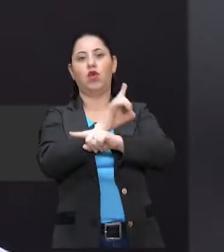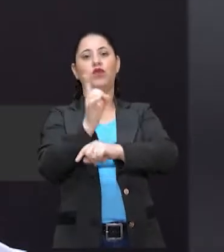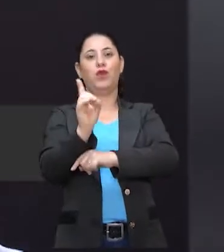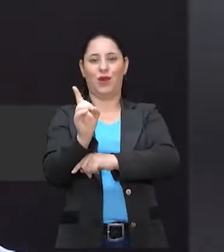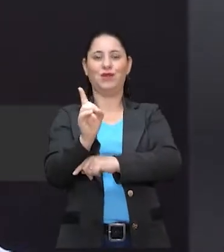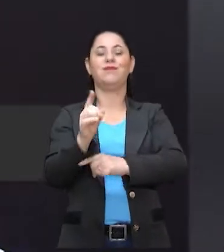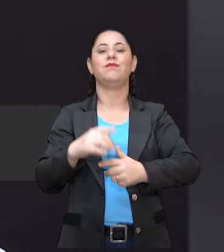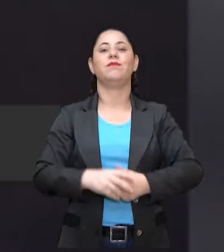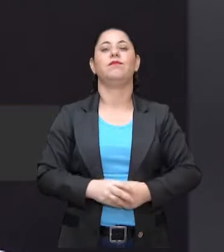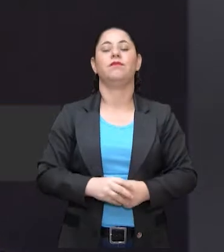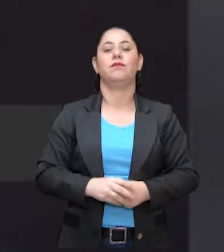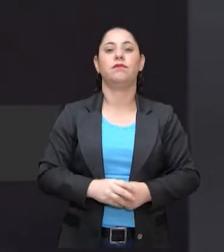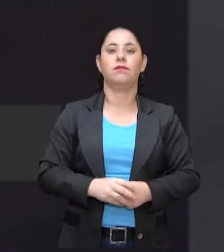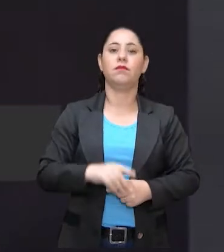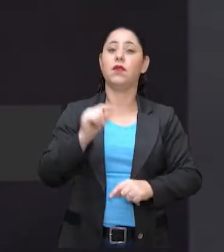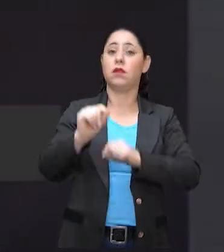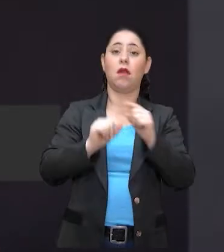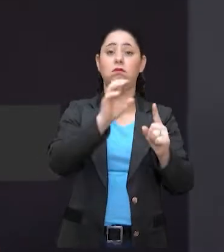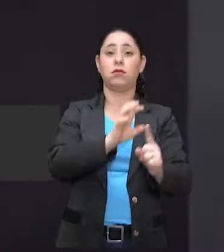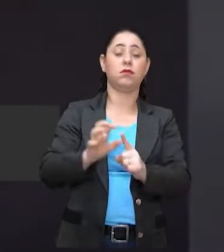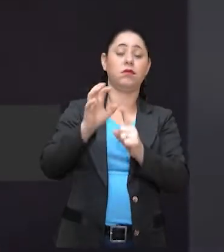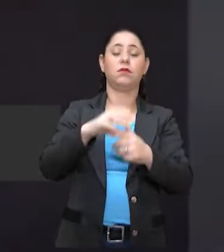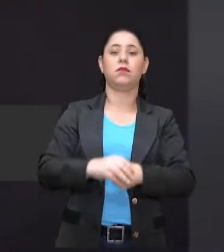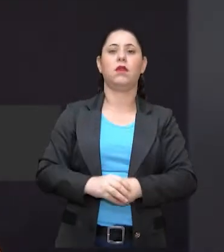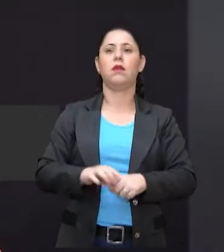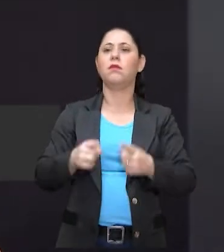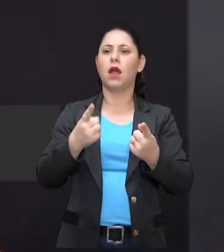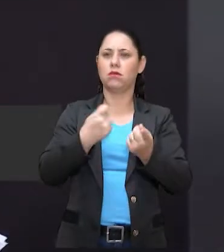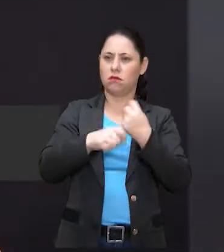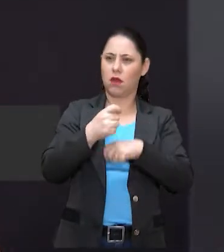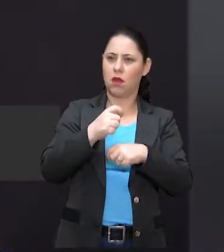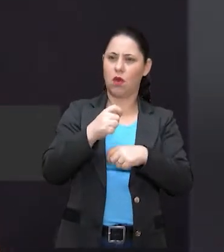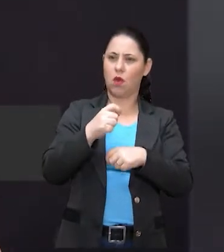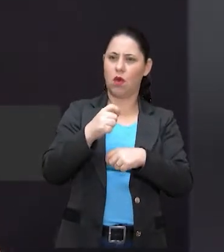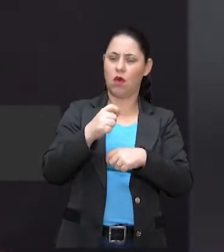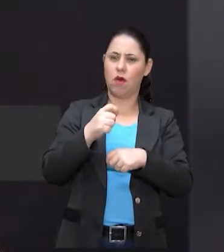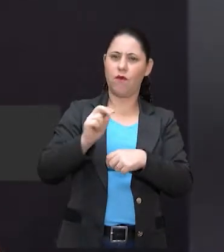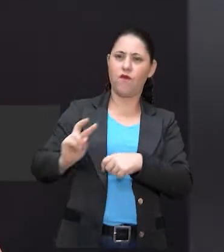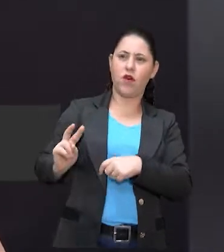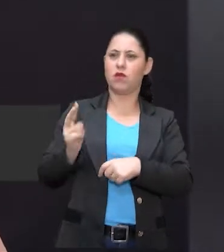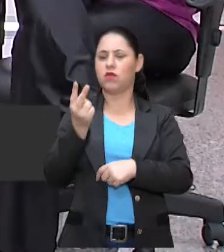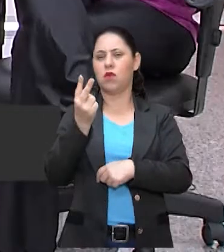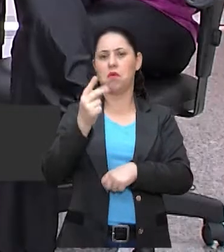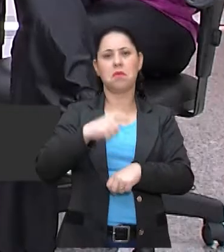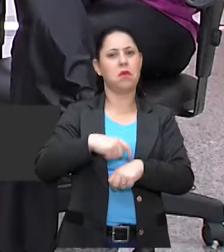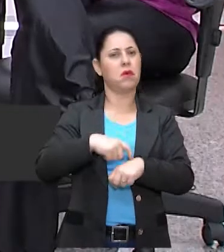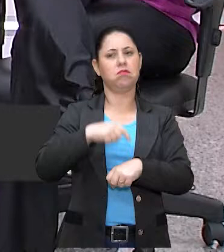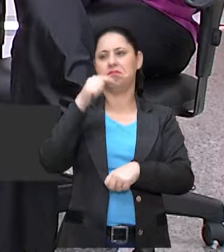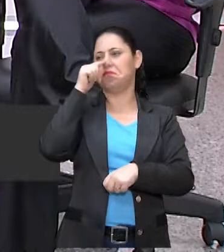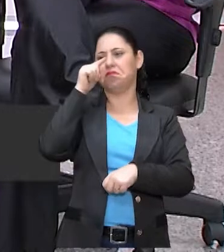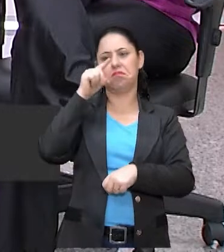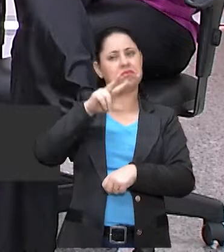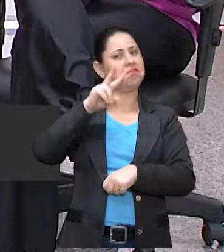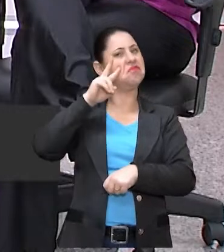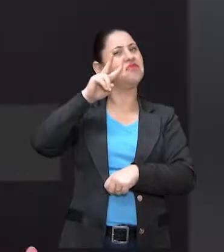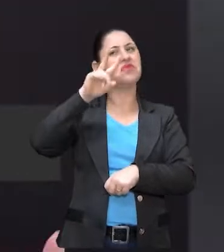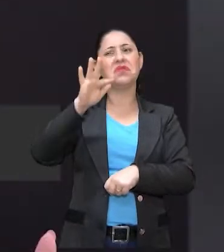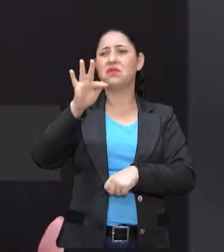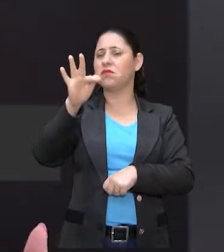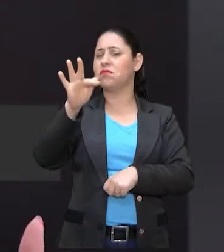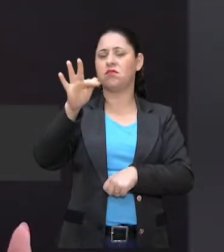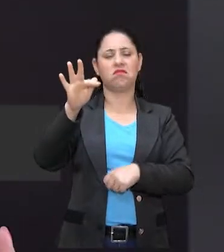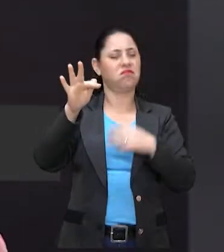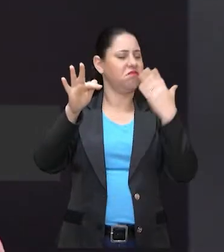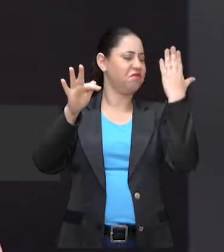assim, de valorização do nosso real? Ou no momento você não consegue visualizar isso? Não consigo visualizar isso.